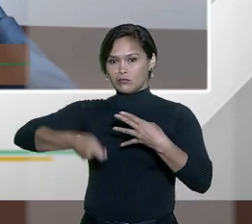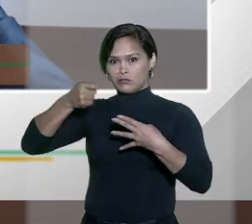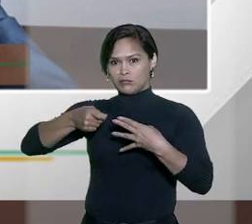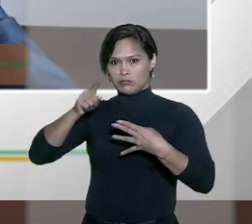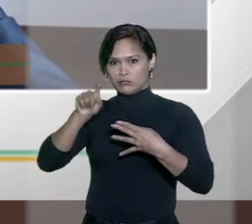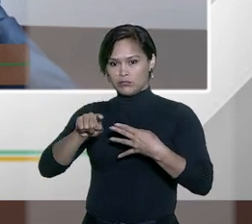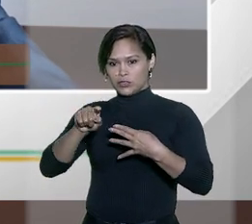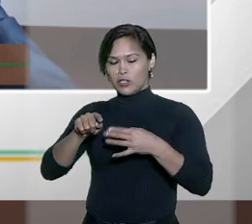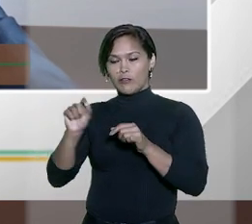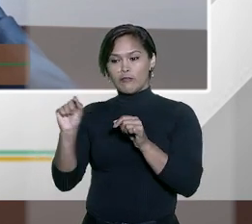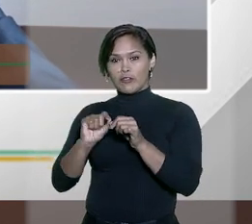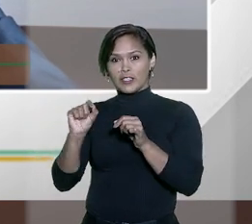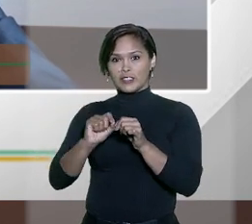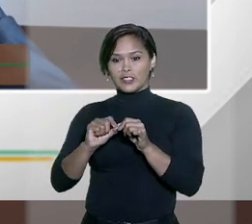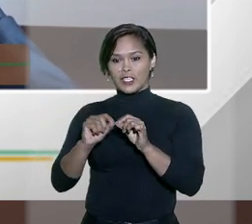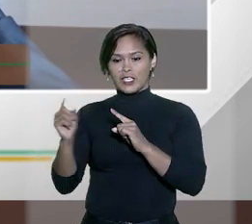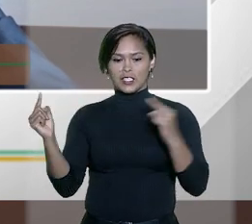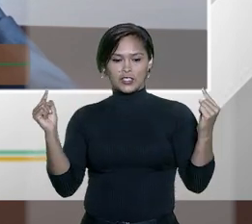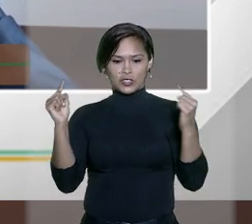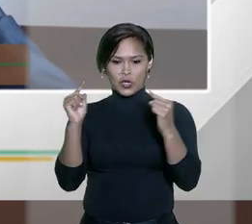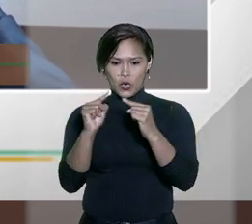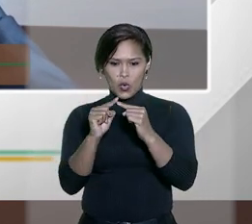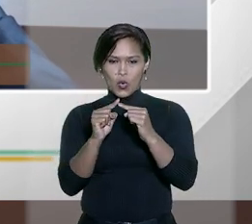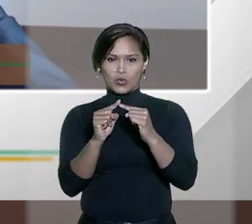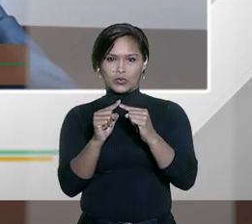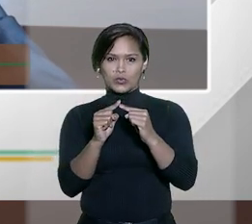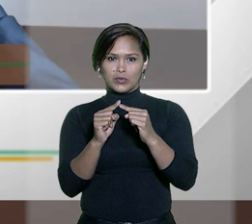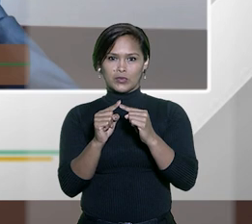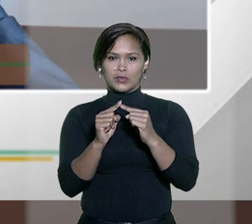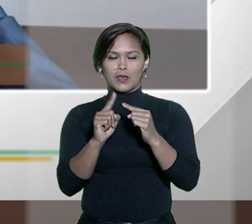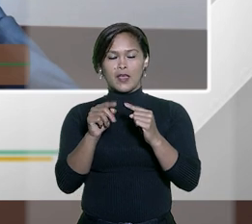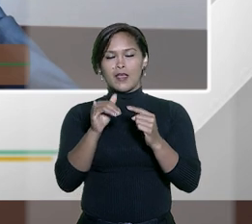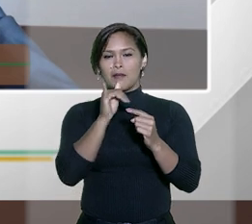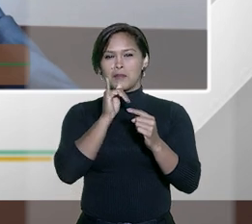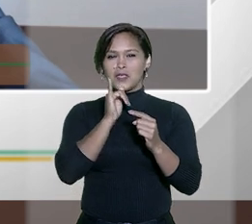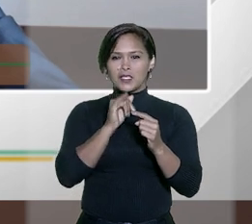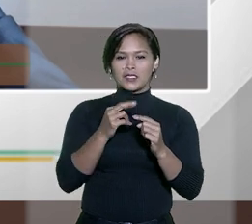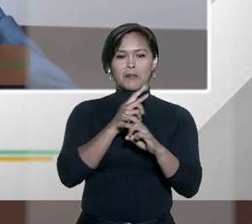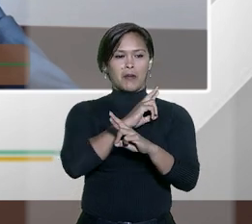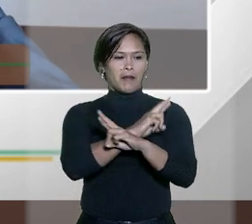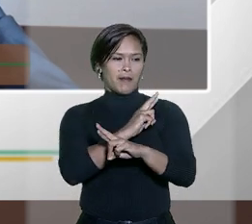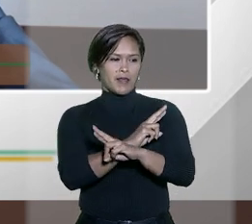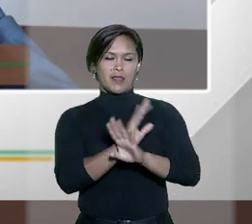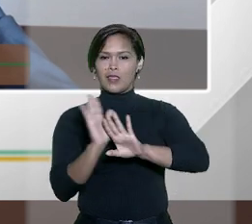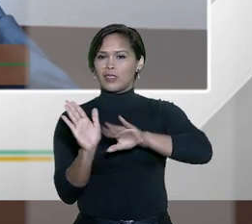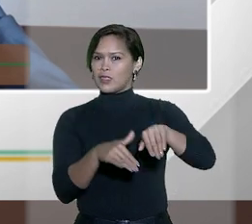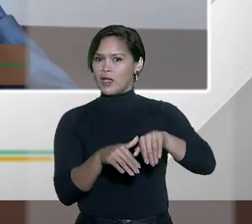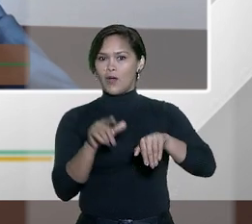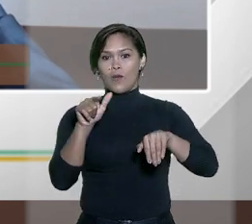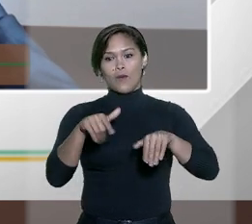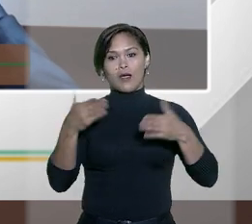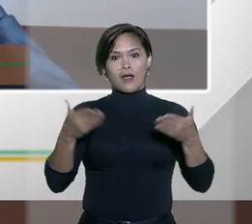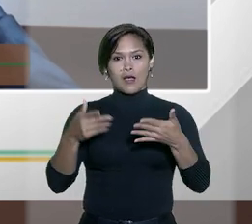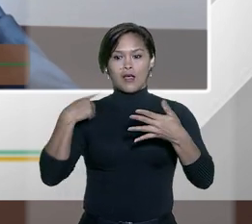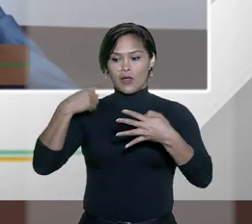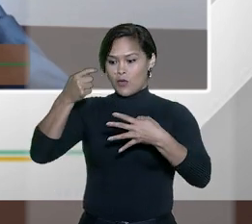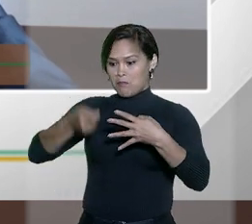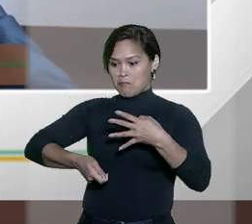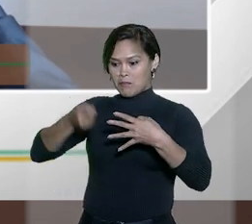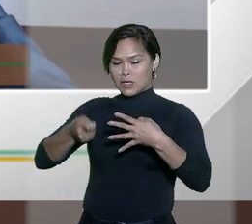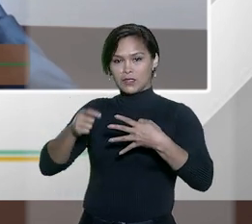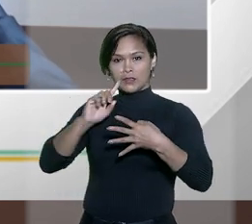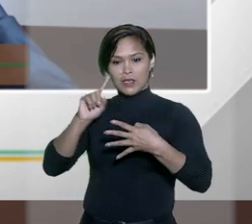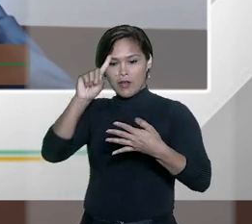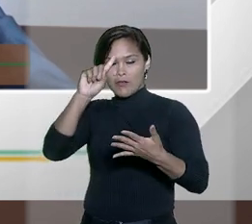magistrada, fazendo esse encontro de contas. Não vai ser algo, por exemplo, a cargo da Receita. A